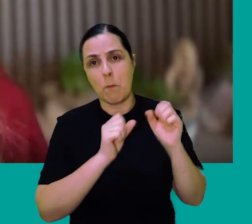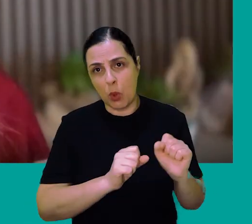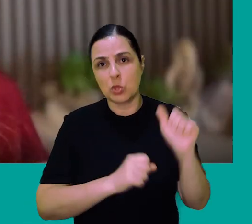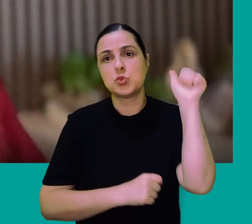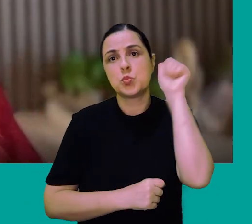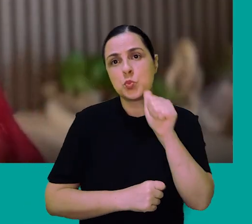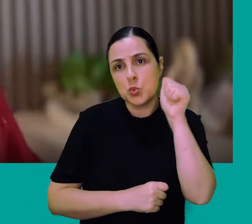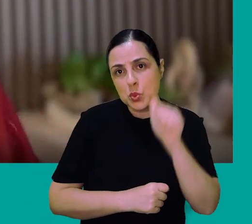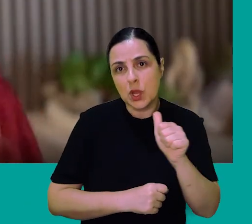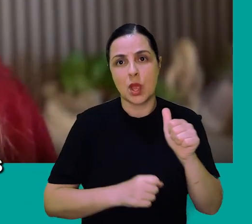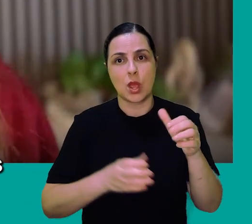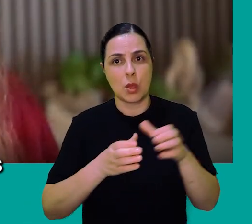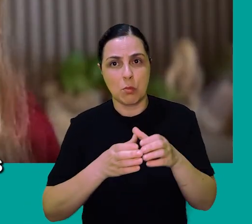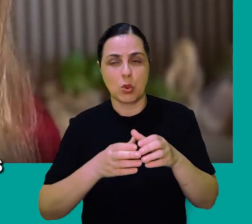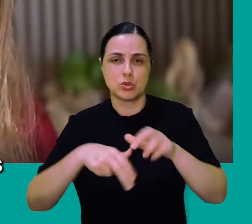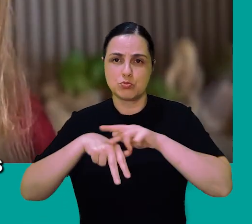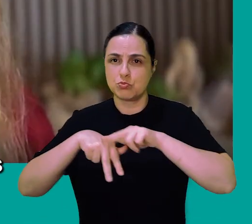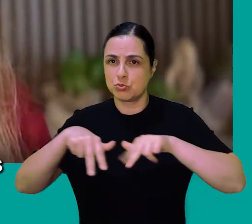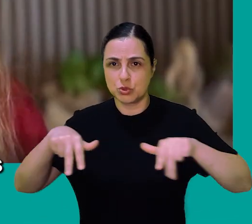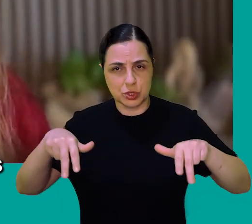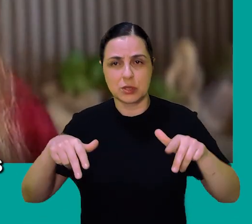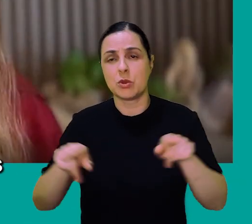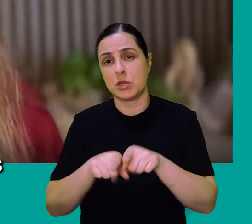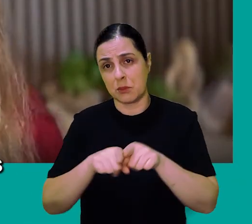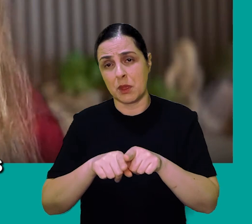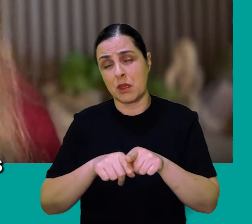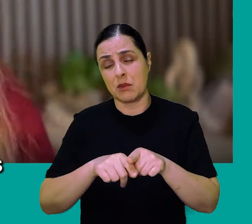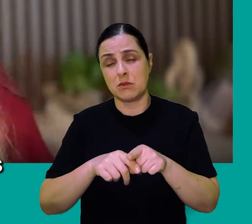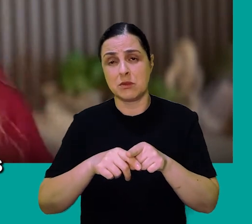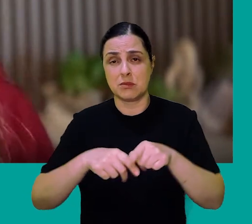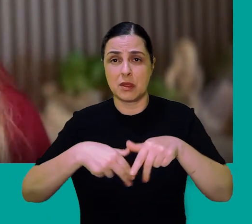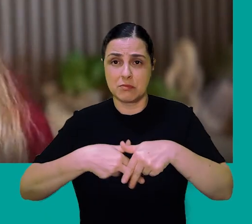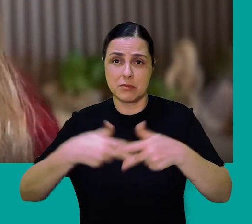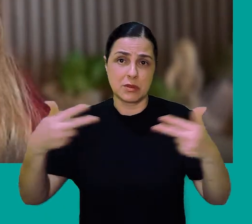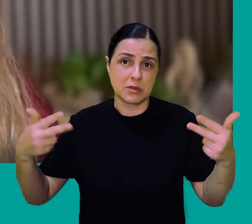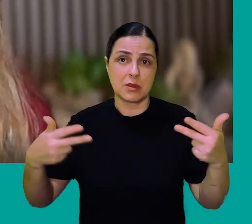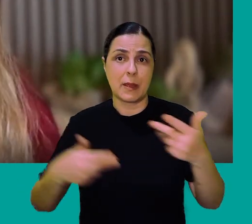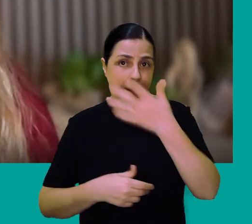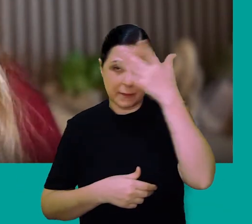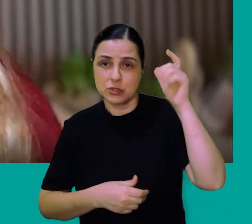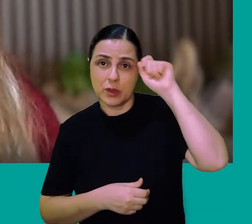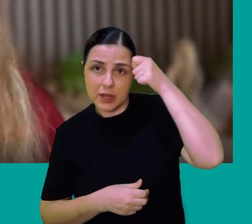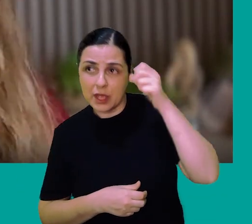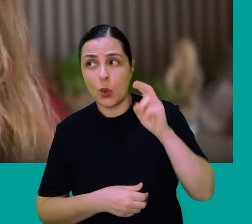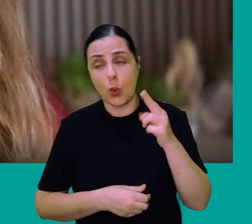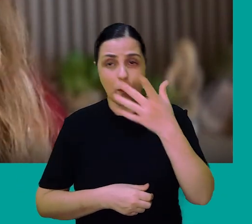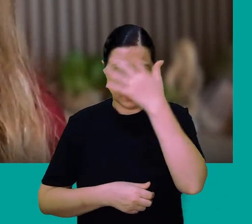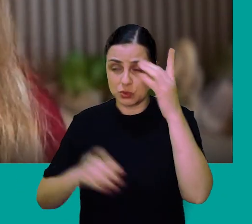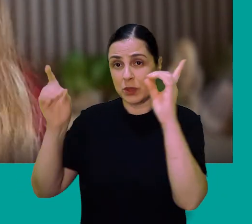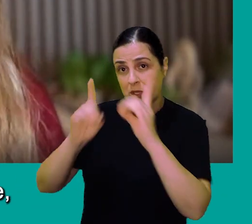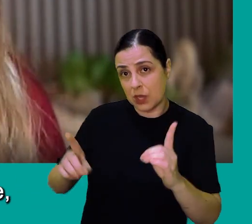mulheres, falando de gênero, quando a gente olha as questões raciais, pessoas negras ou pessoas com deficiência, mesmo a